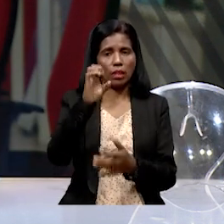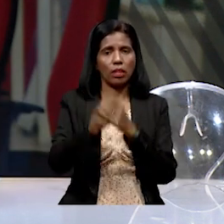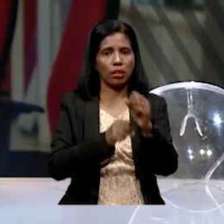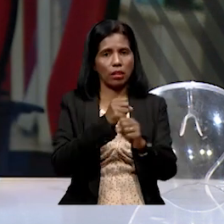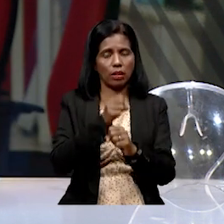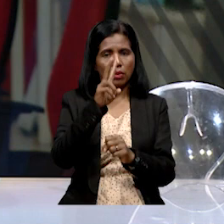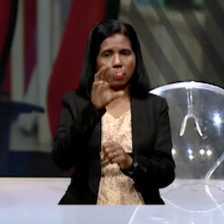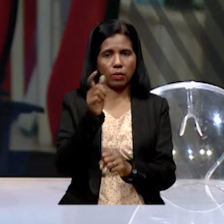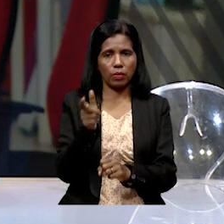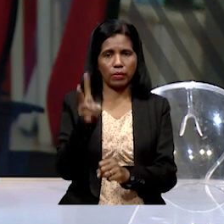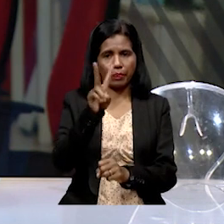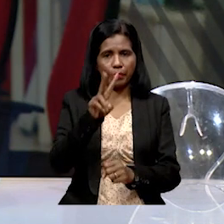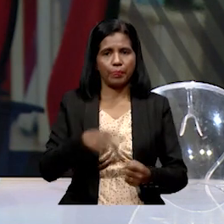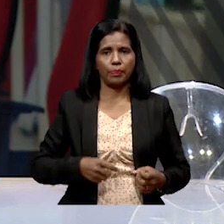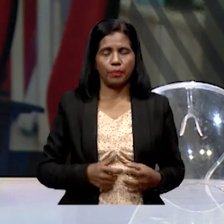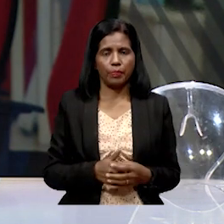rua.